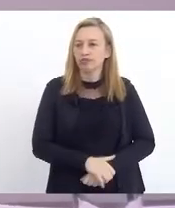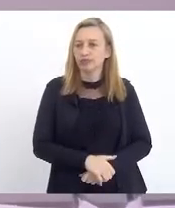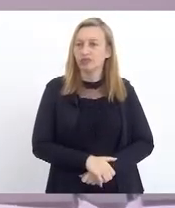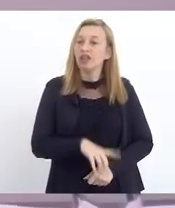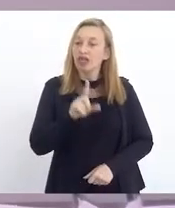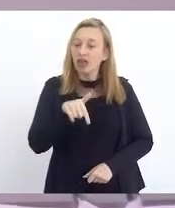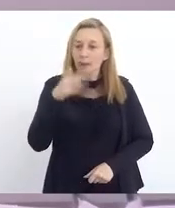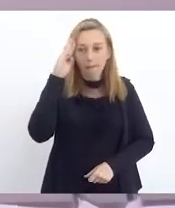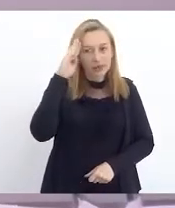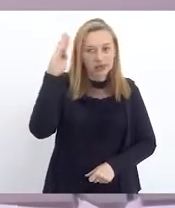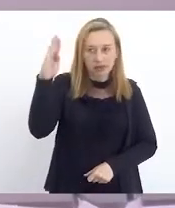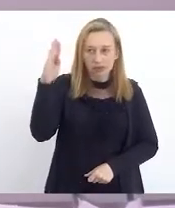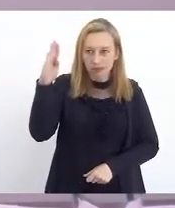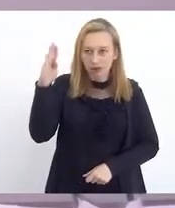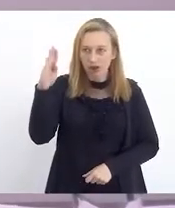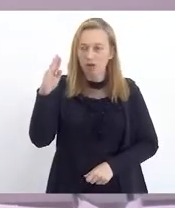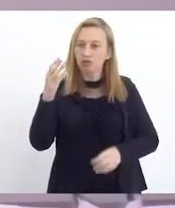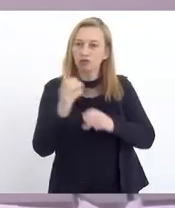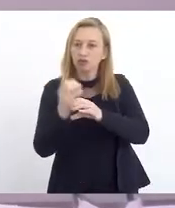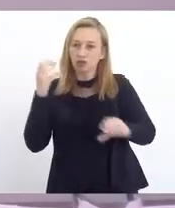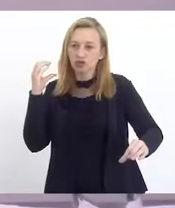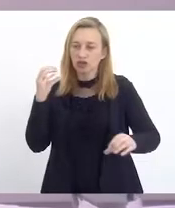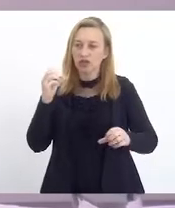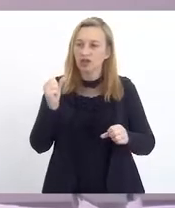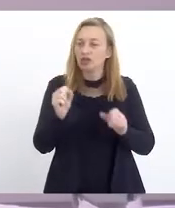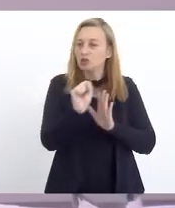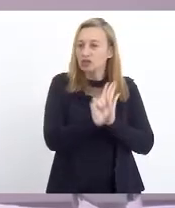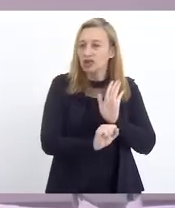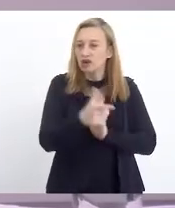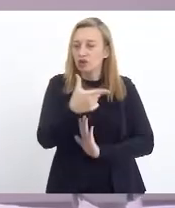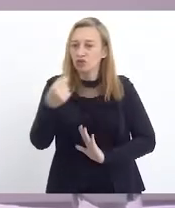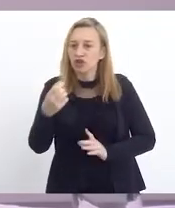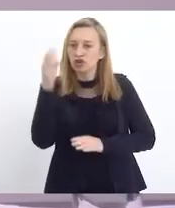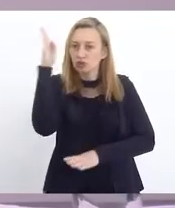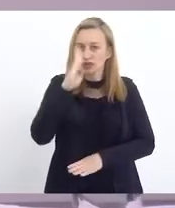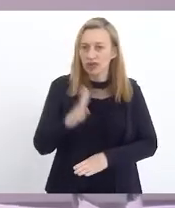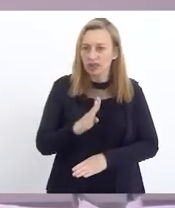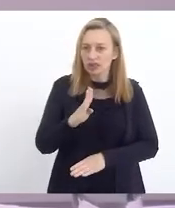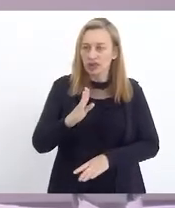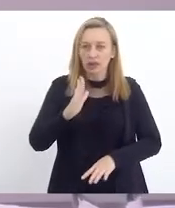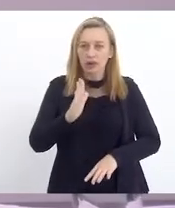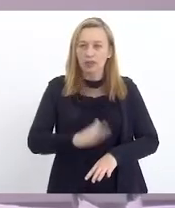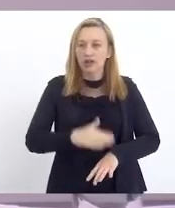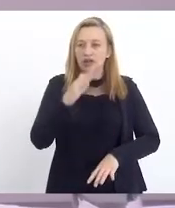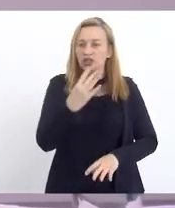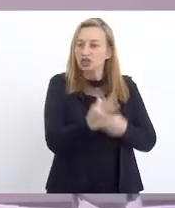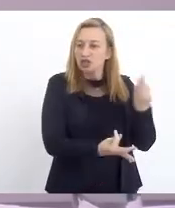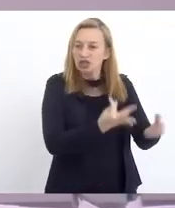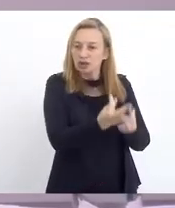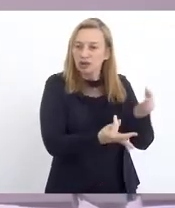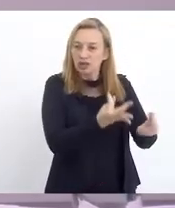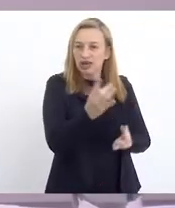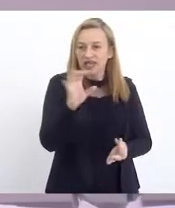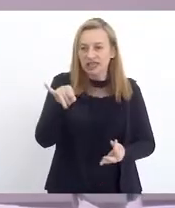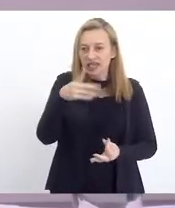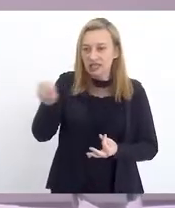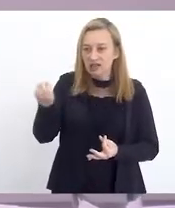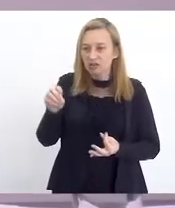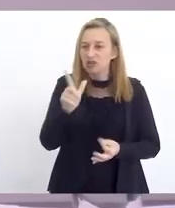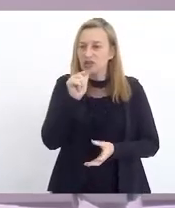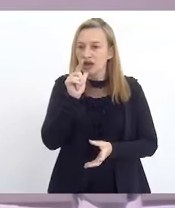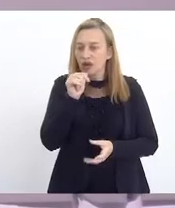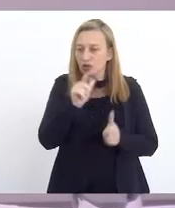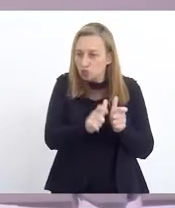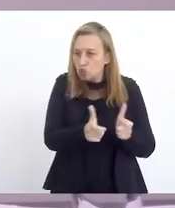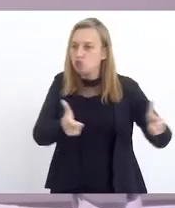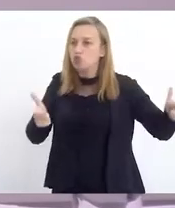uma das principais obras de engenharia do século XX no Brasil. É considerada a maior estação de tratamento de água do mundo, em produção